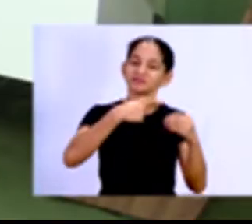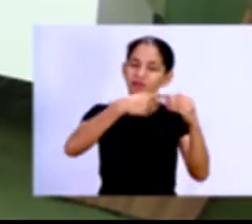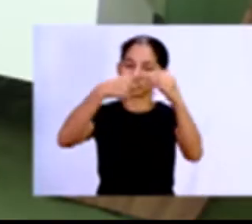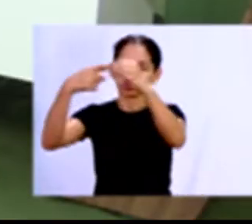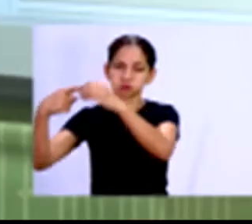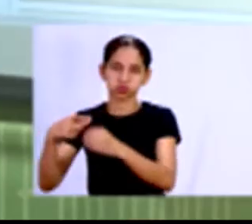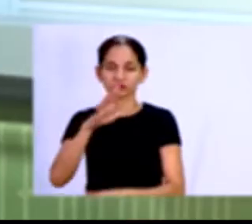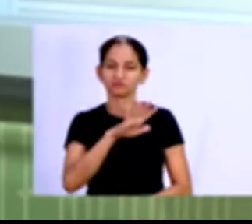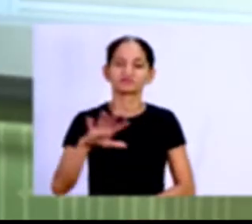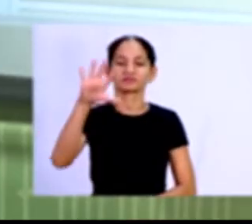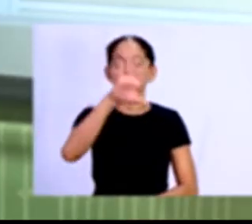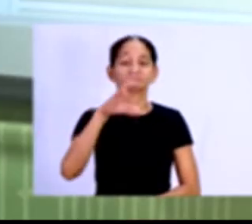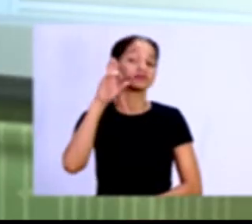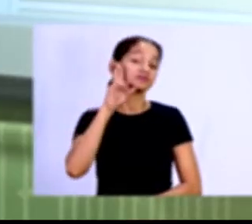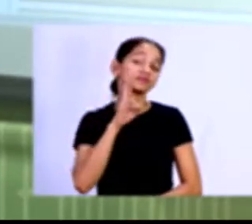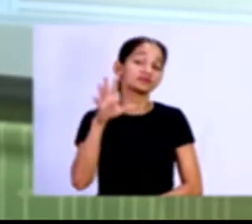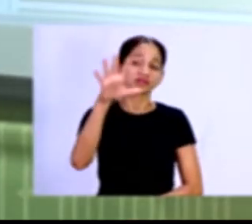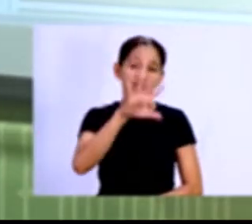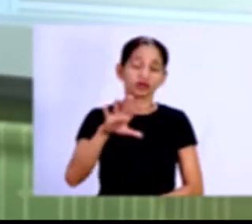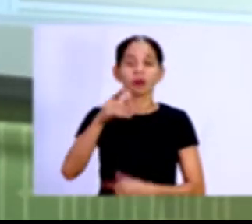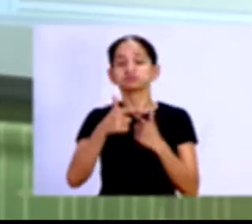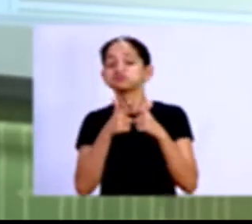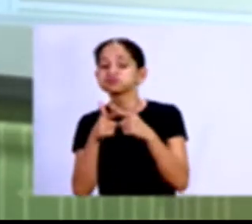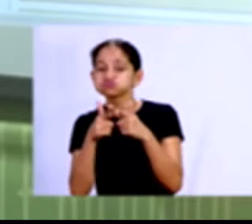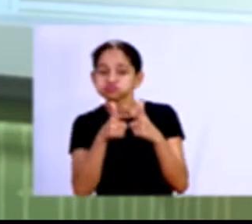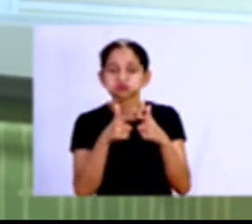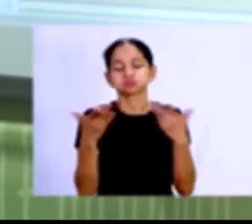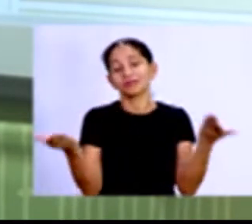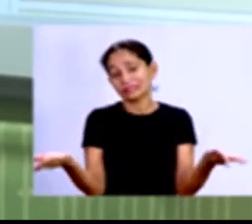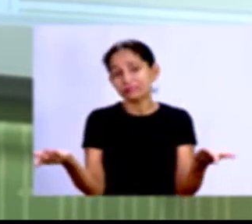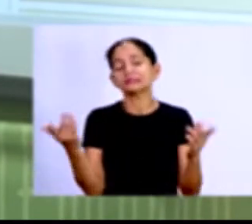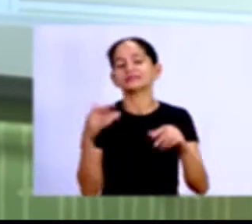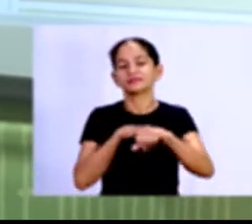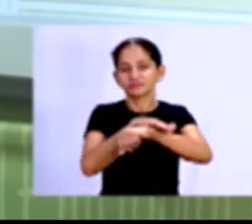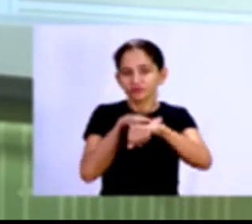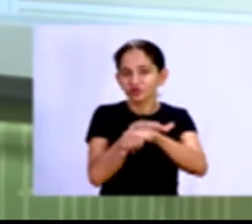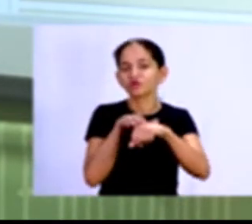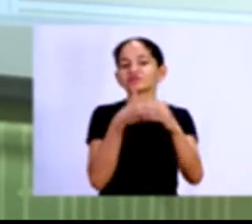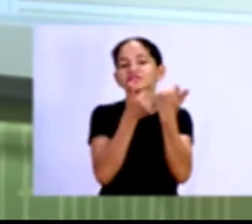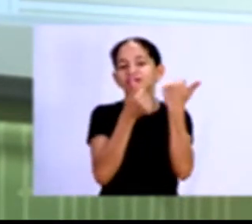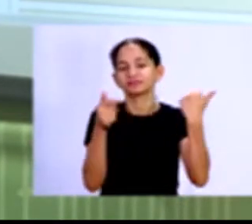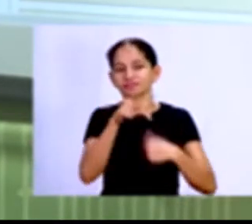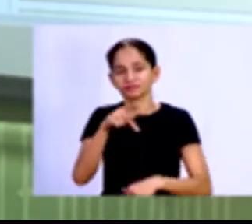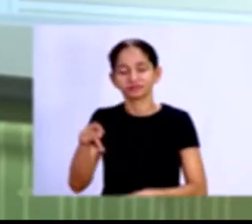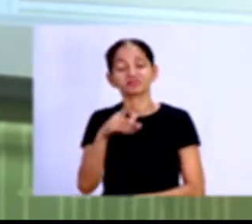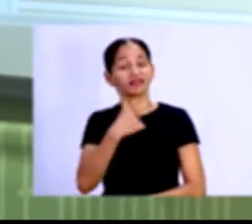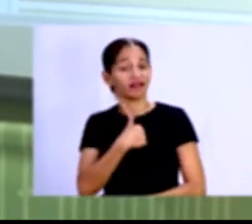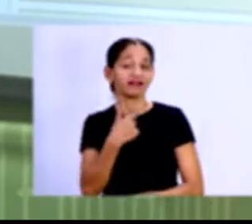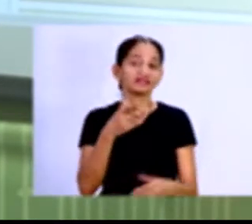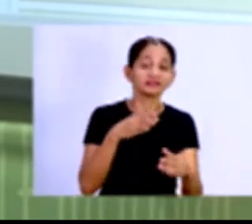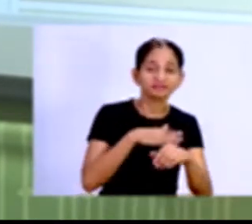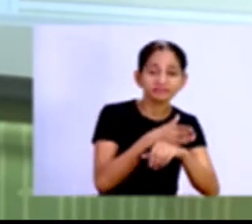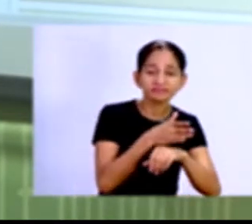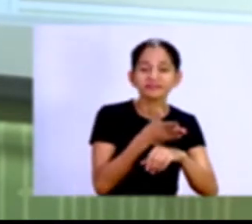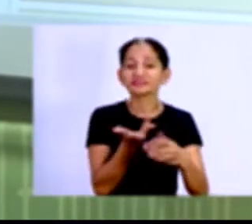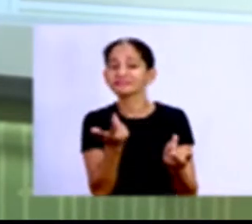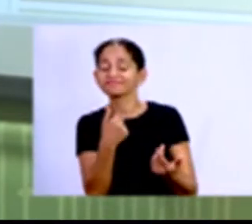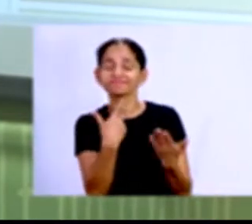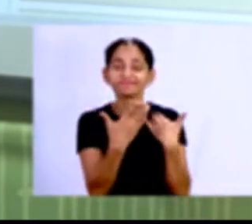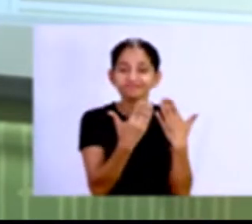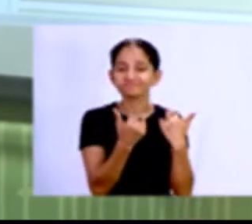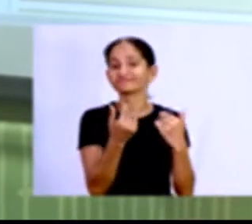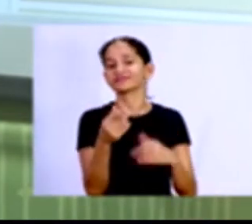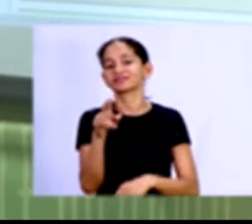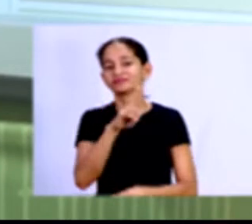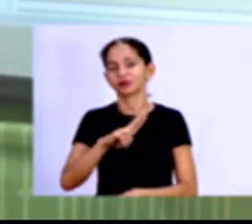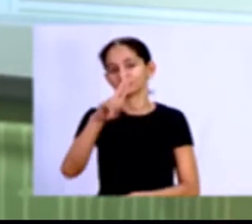qualquer dúvida, problema que você tiver, dá uma conversada com ele, né? Conversa, comunica, e aí ele vai